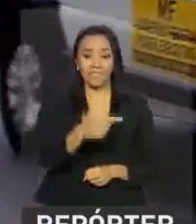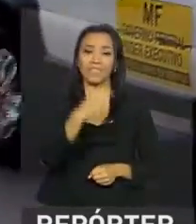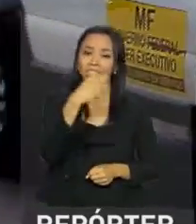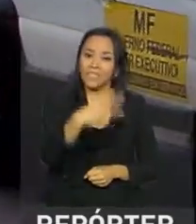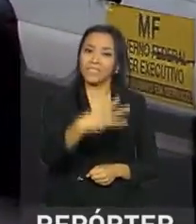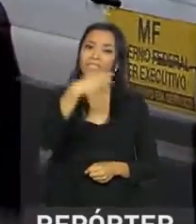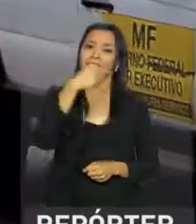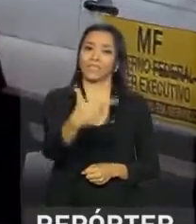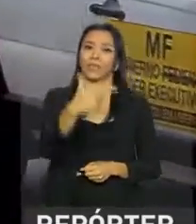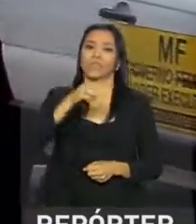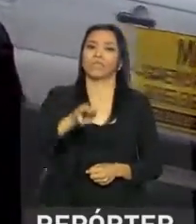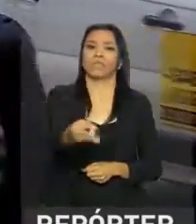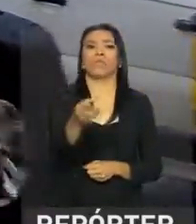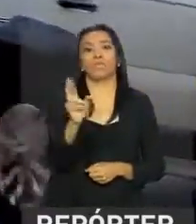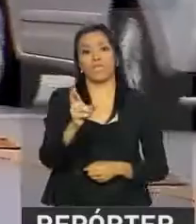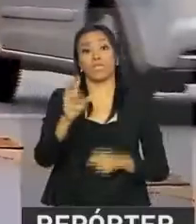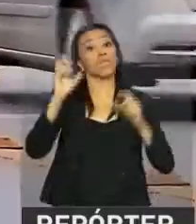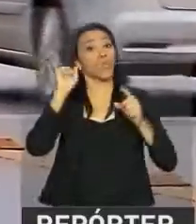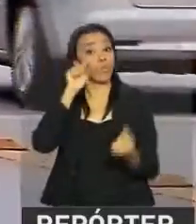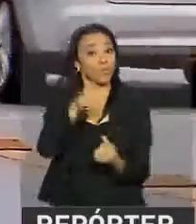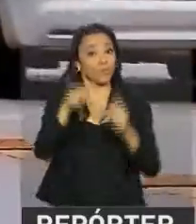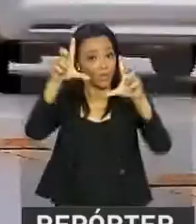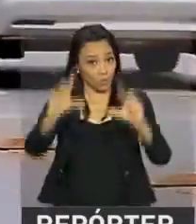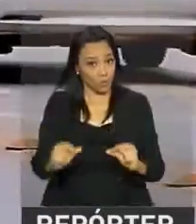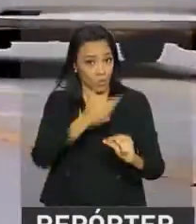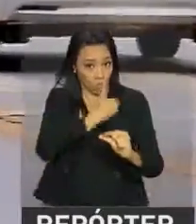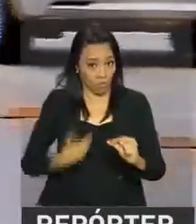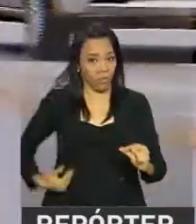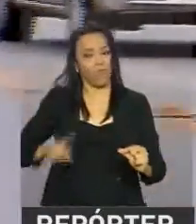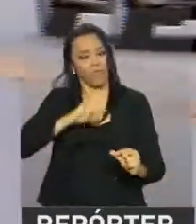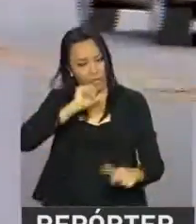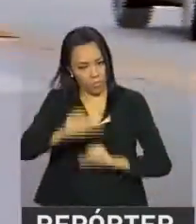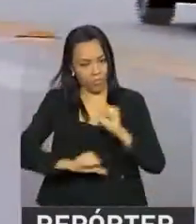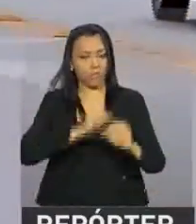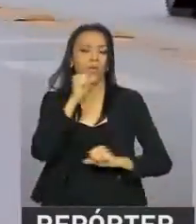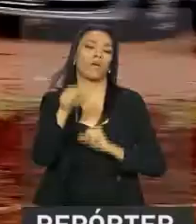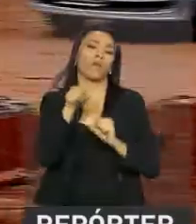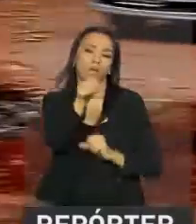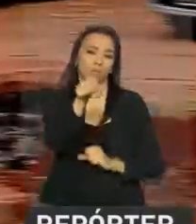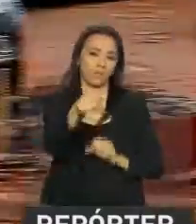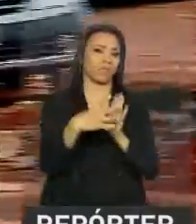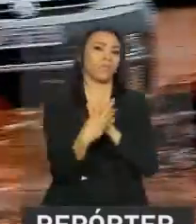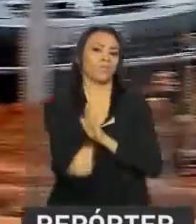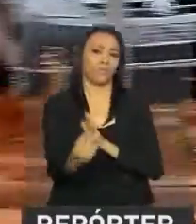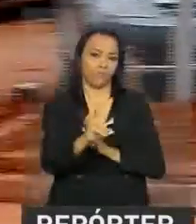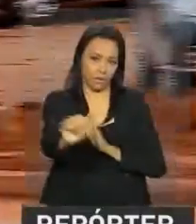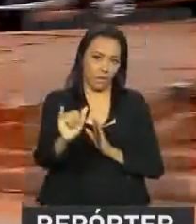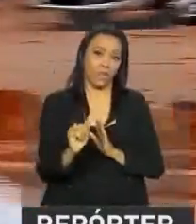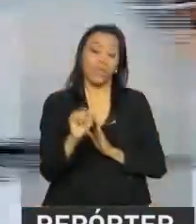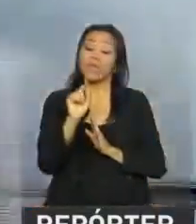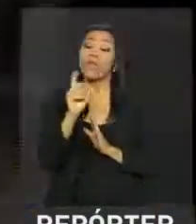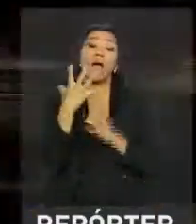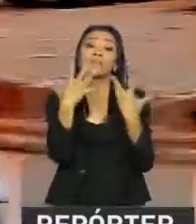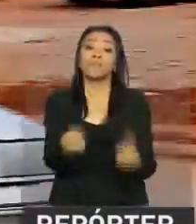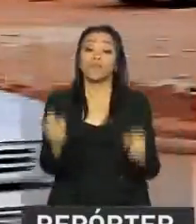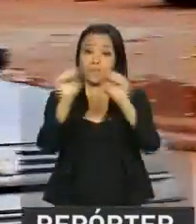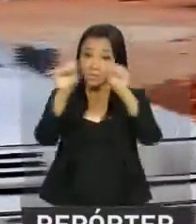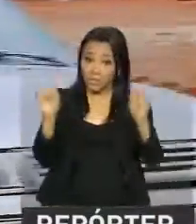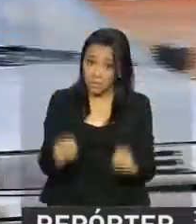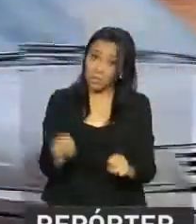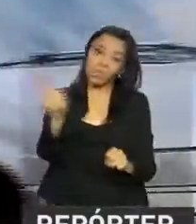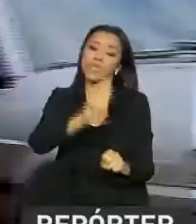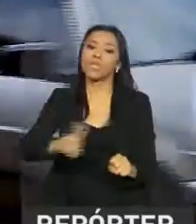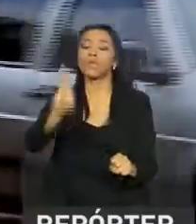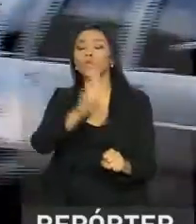para reduzir custos o governo vai mudar o modelo de transporte vai adotar um sistema que utiliza um